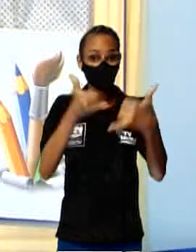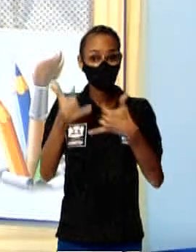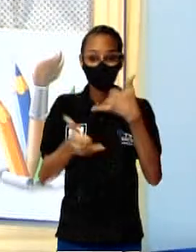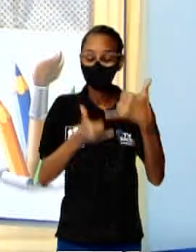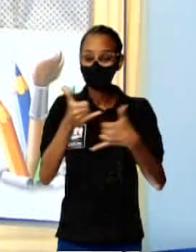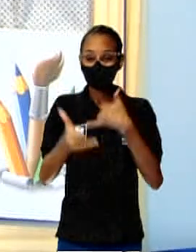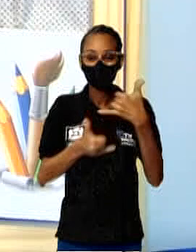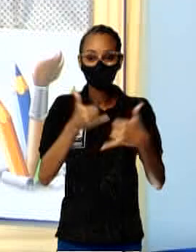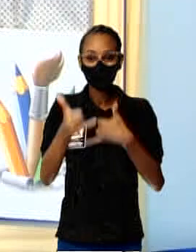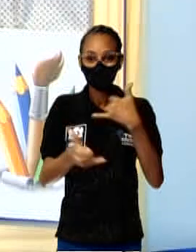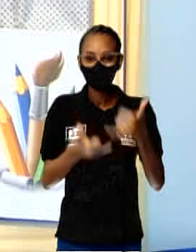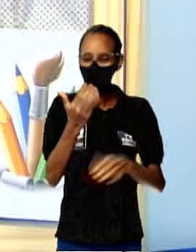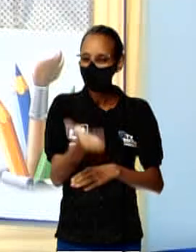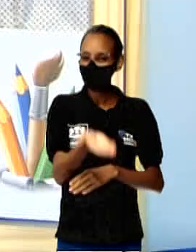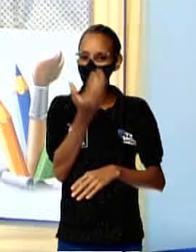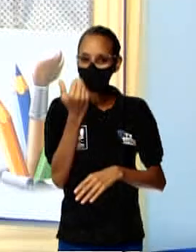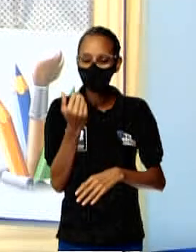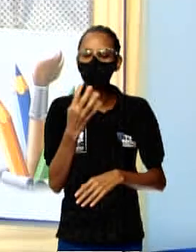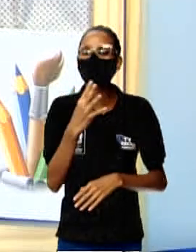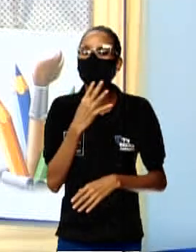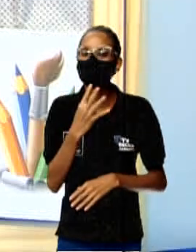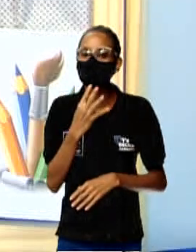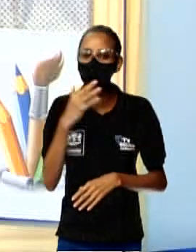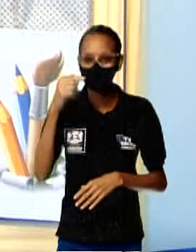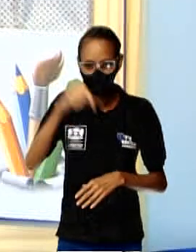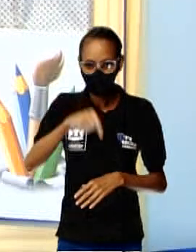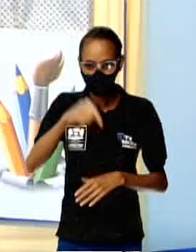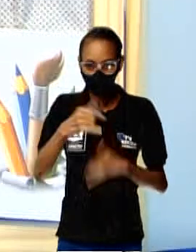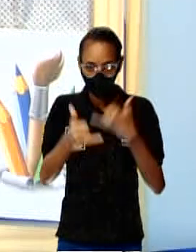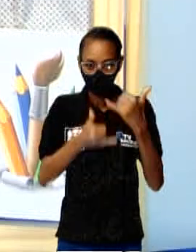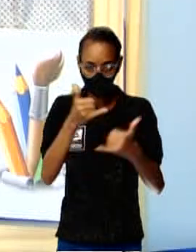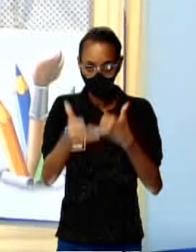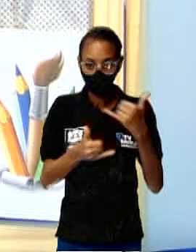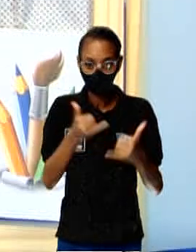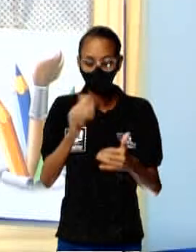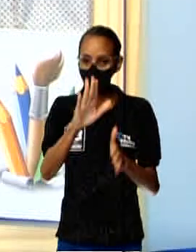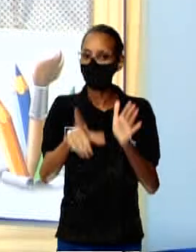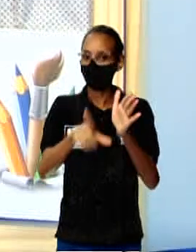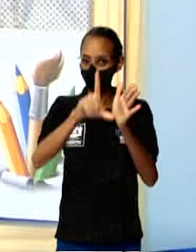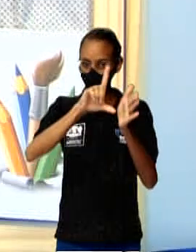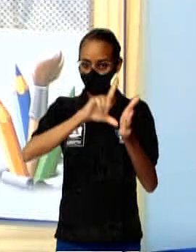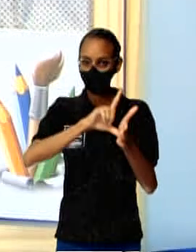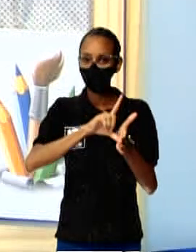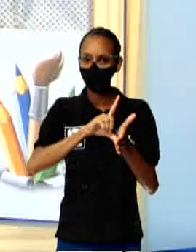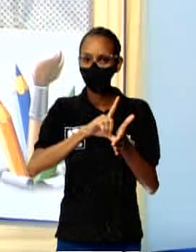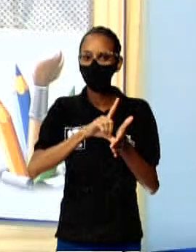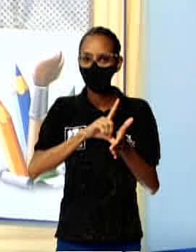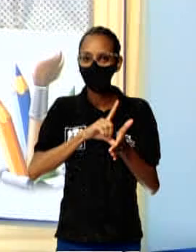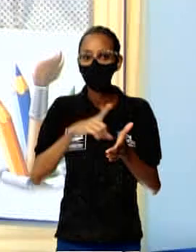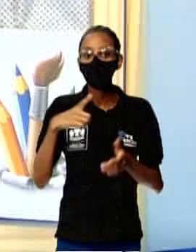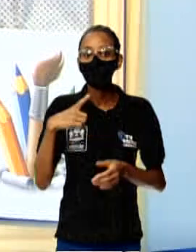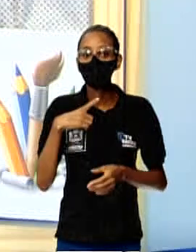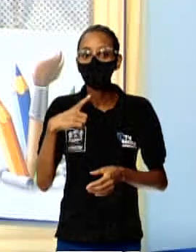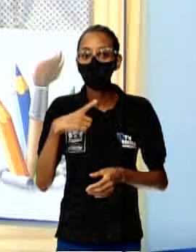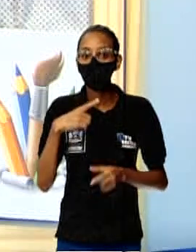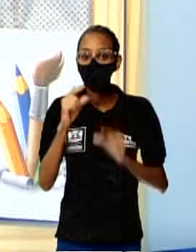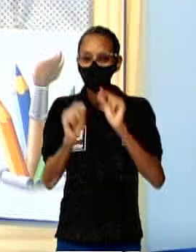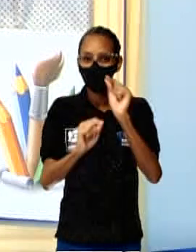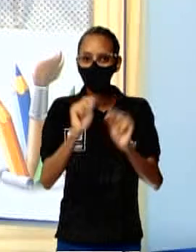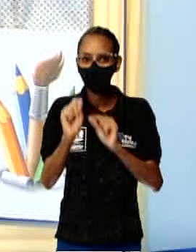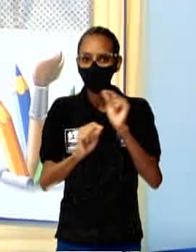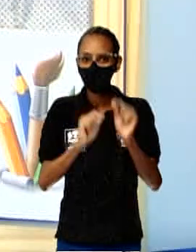Oh e vamos conhecer os brinquedos que tem aqui mas antes Juca Tem uma nossa